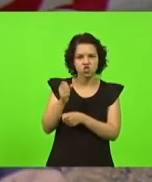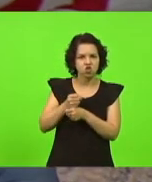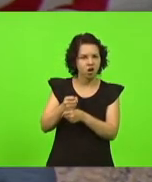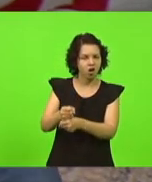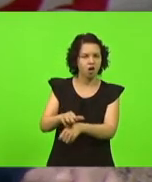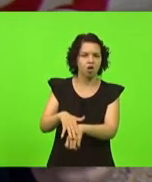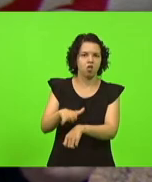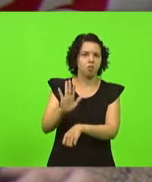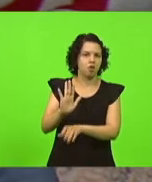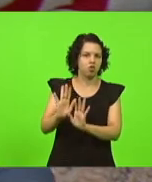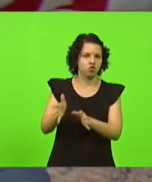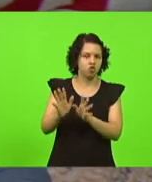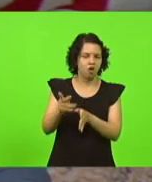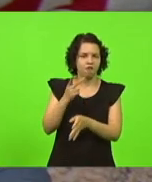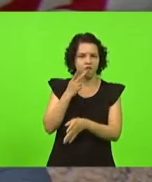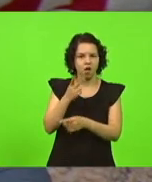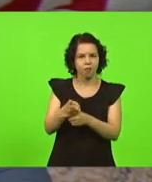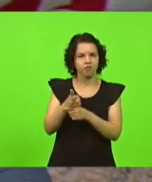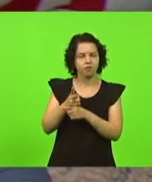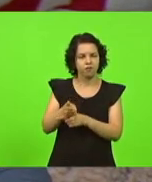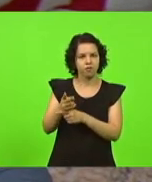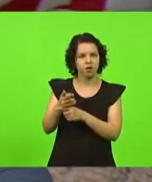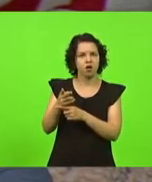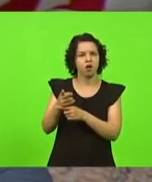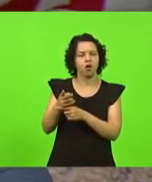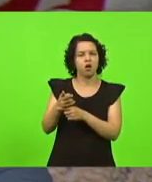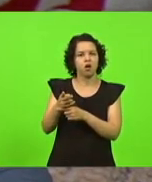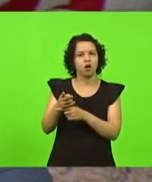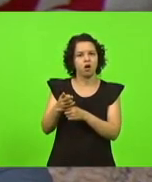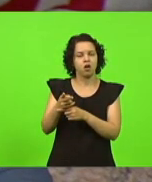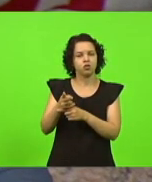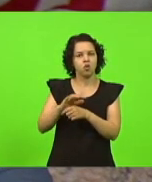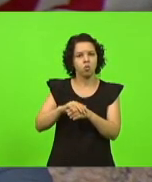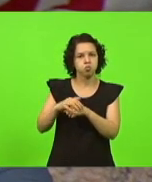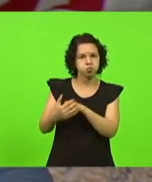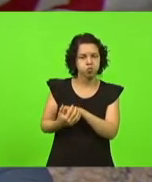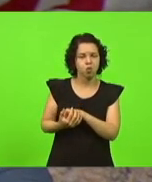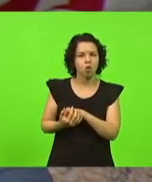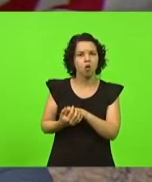agora financiando uma prótese de uma cabeça de um fêmur.